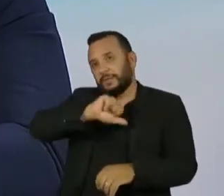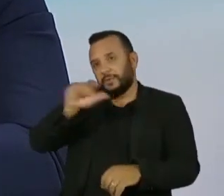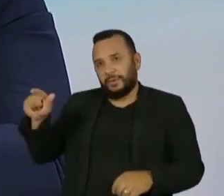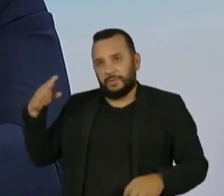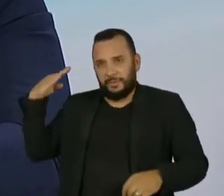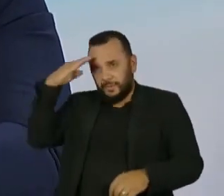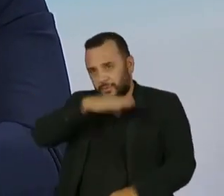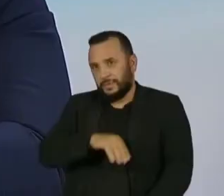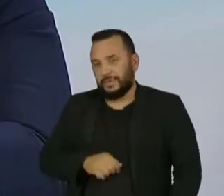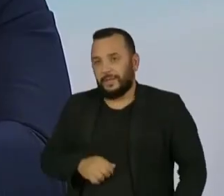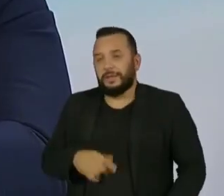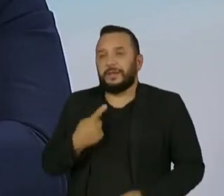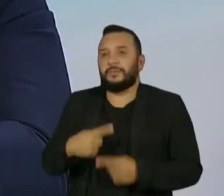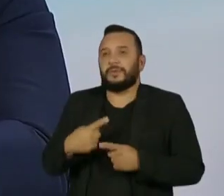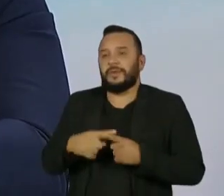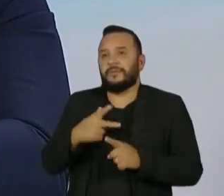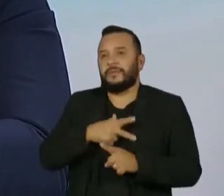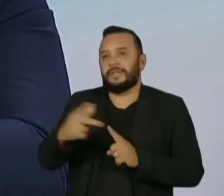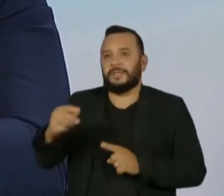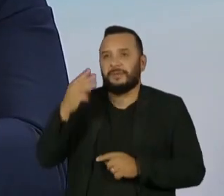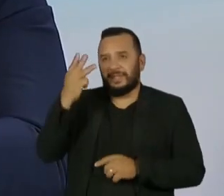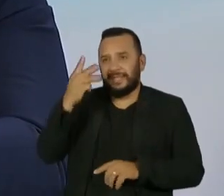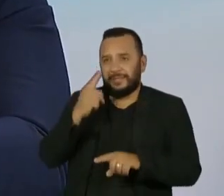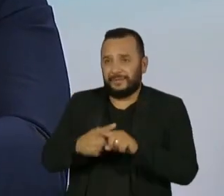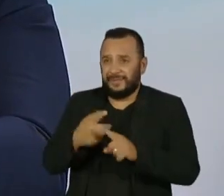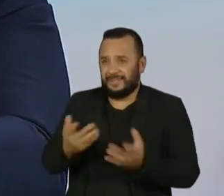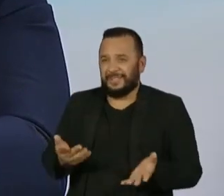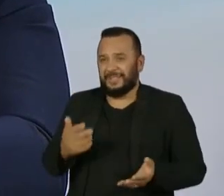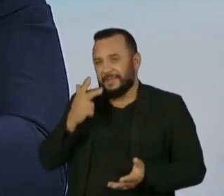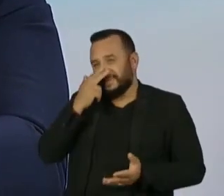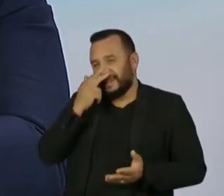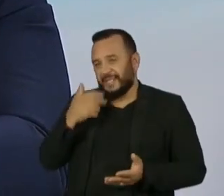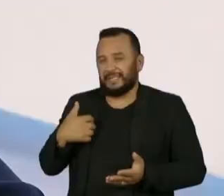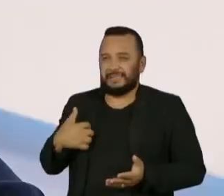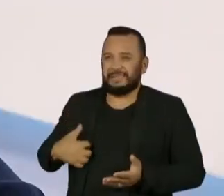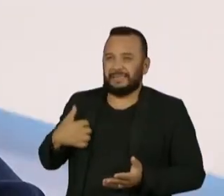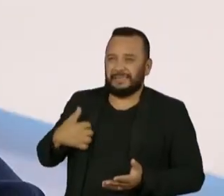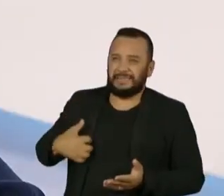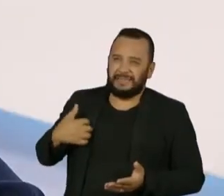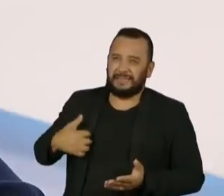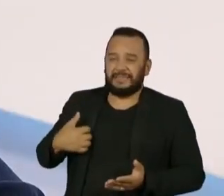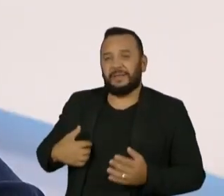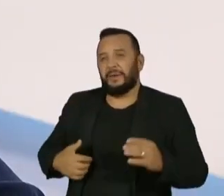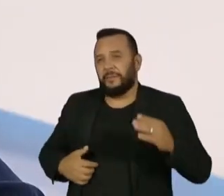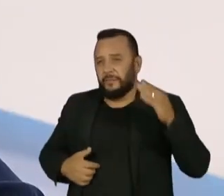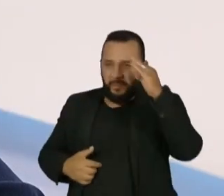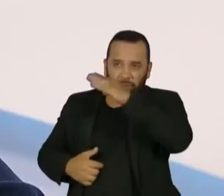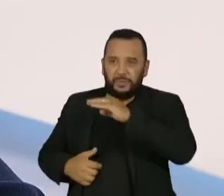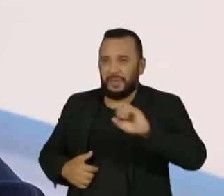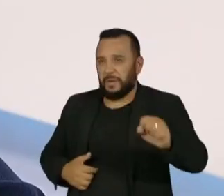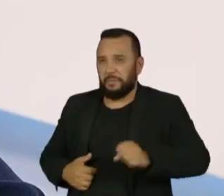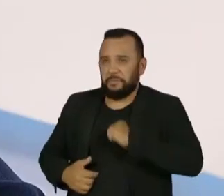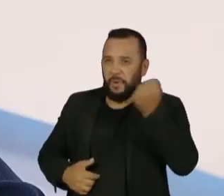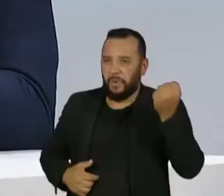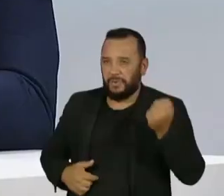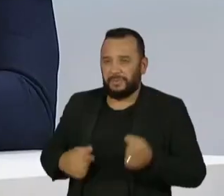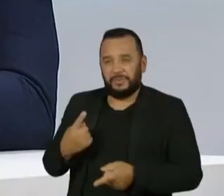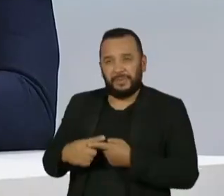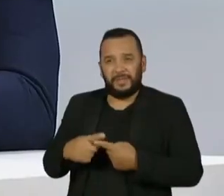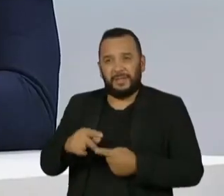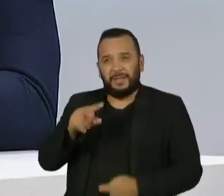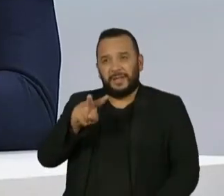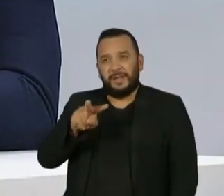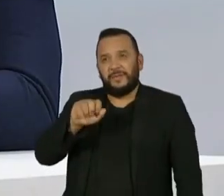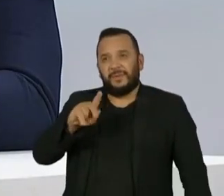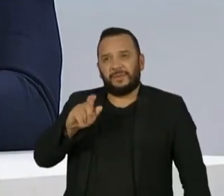ainda hoje, por ter vencido 3 eleições, e gerou uma reação pública também do Bolsonaro. Esse tipo de declaração do Valdemar